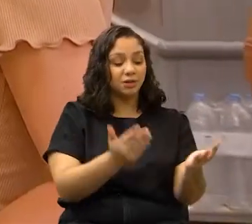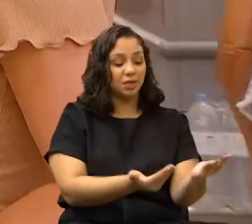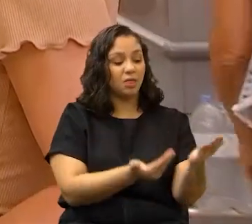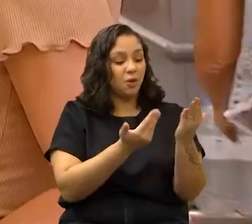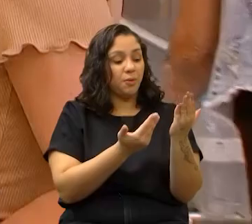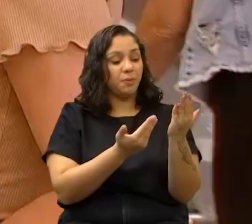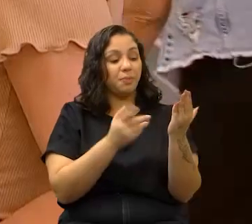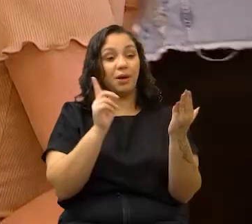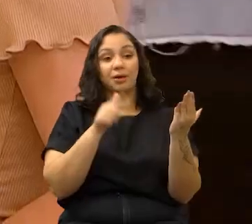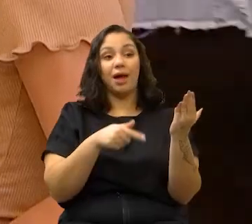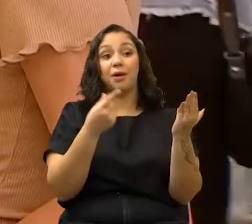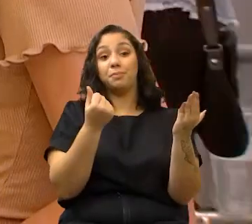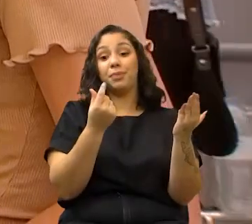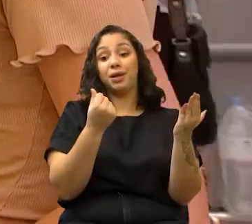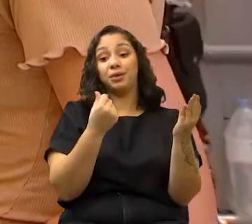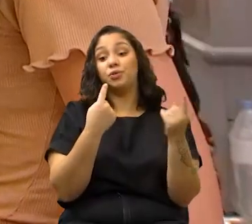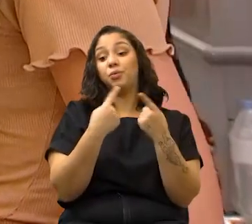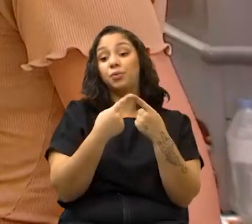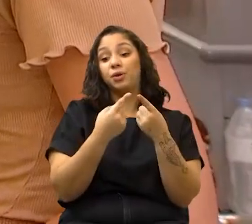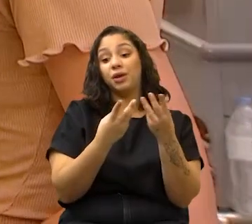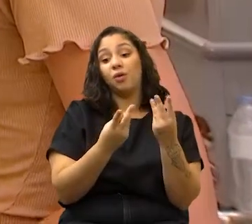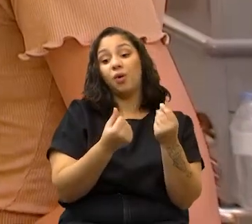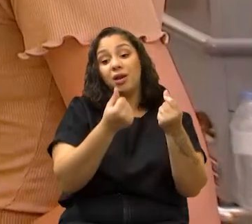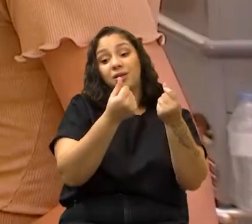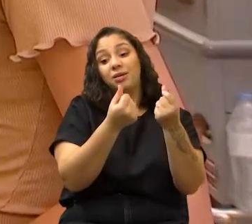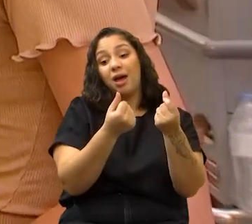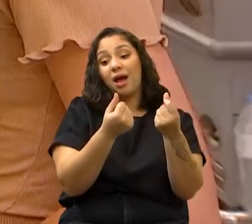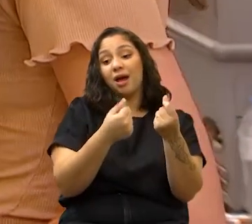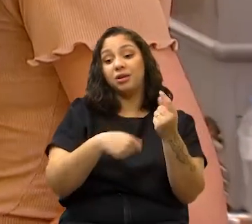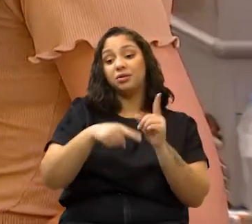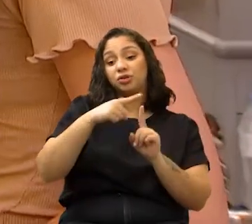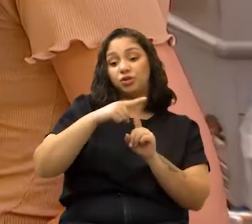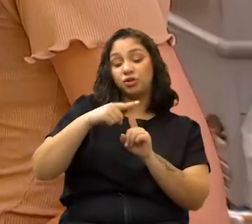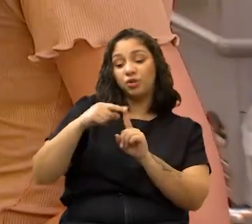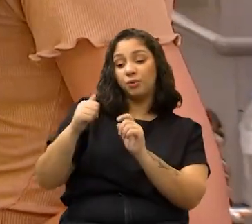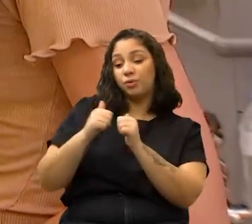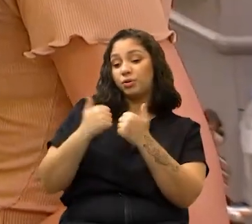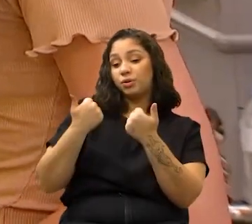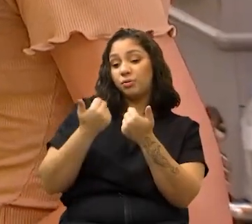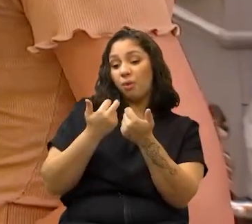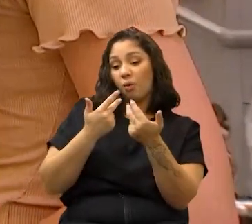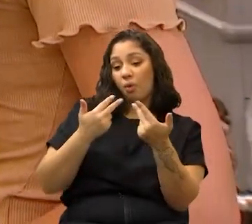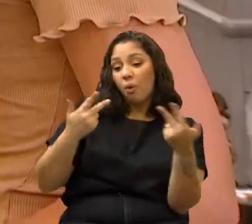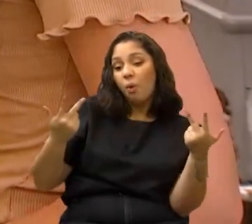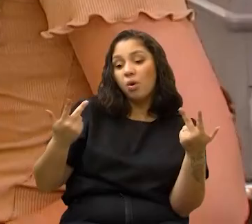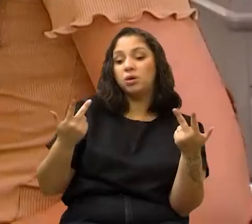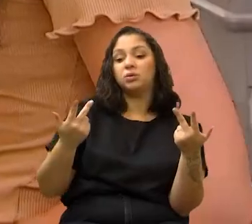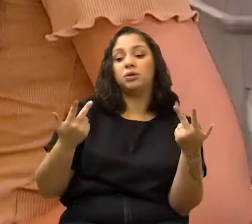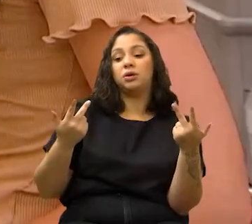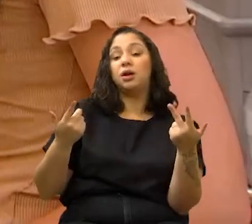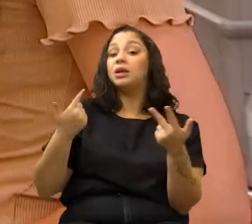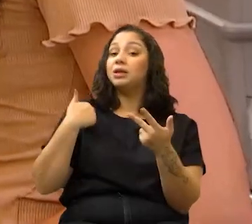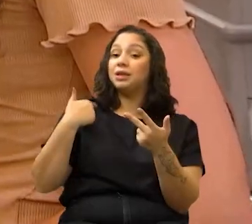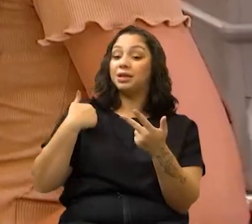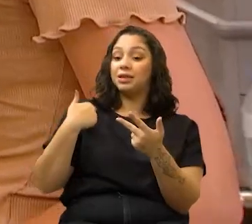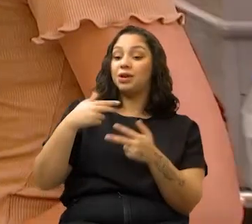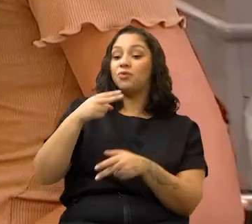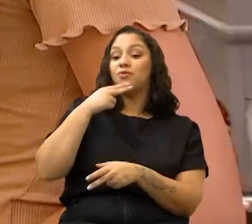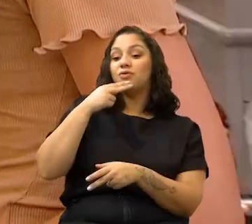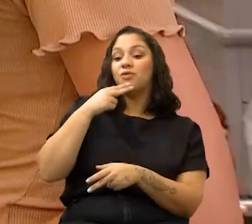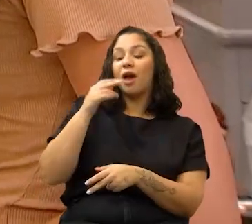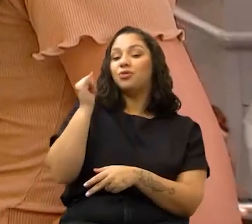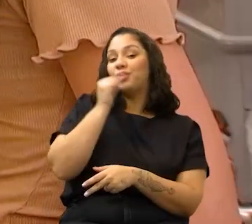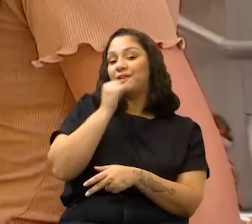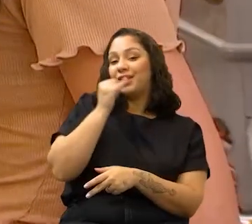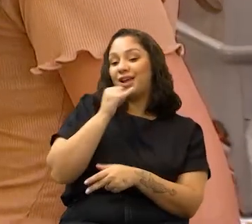pega pela questão do preço, pega pela qualidade, pede pelo tipo de pão, essas coisas todas, entendeu? E eu, como sou neto de